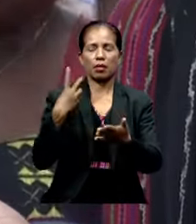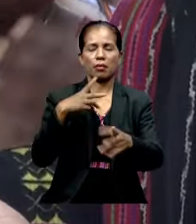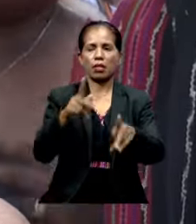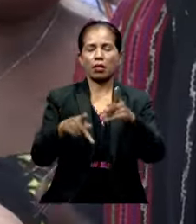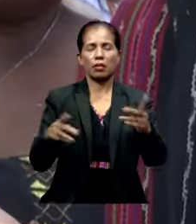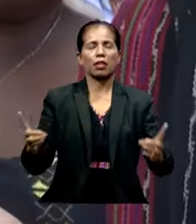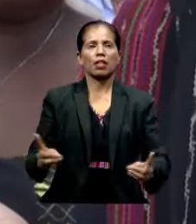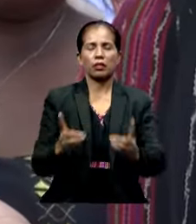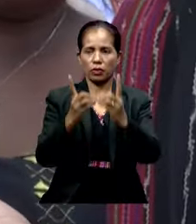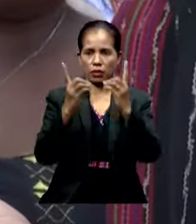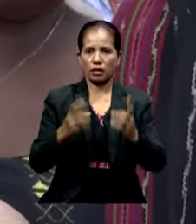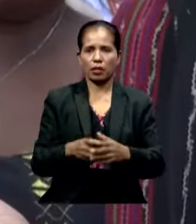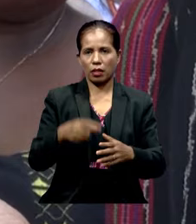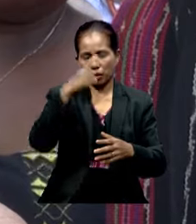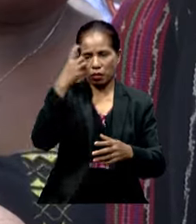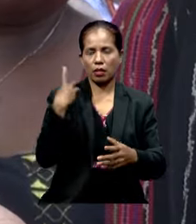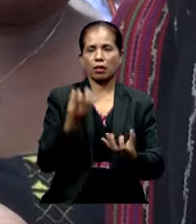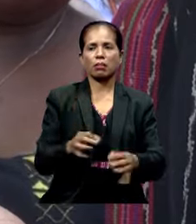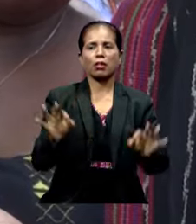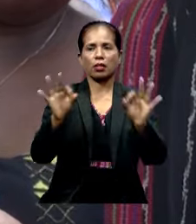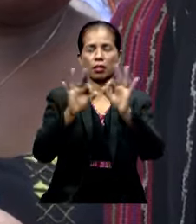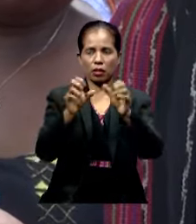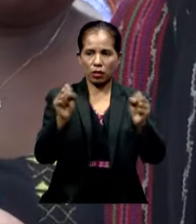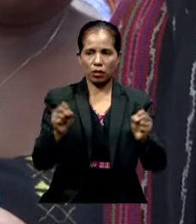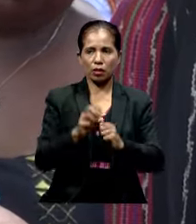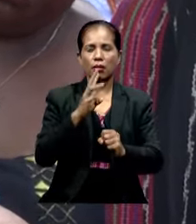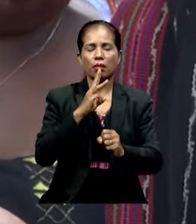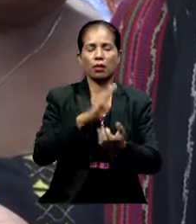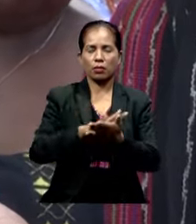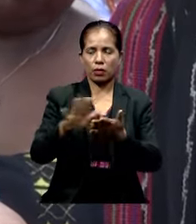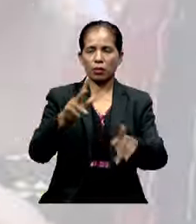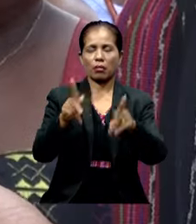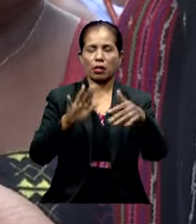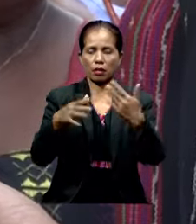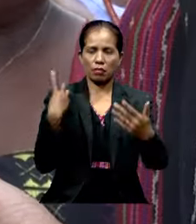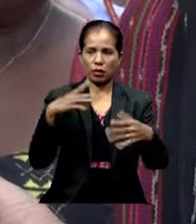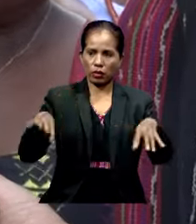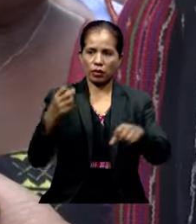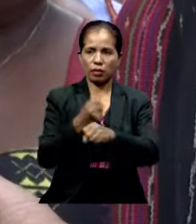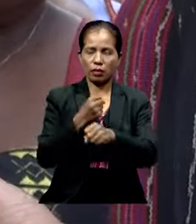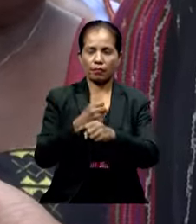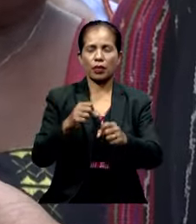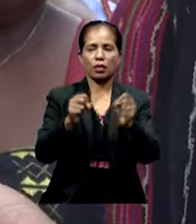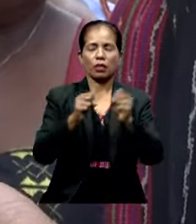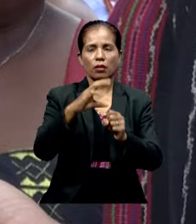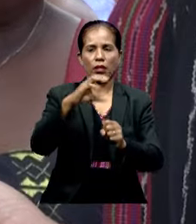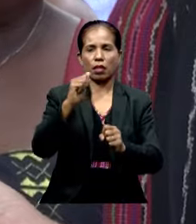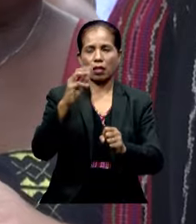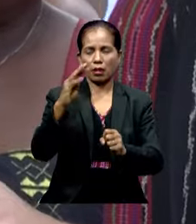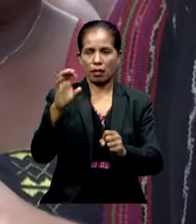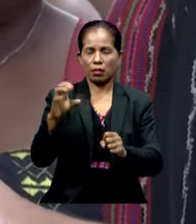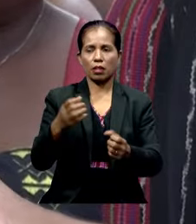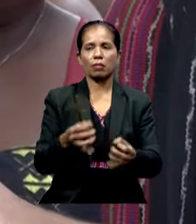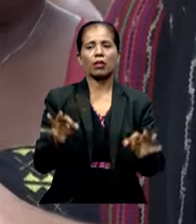enfrenta. Tama a minha prioridade primeiro e suku nema que be mos ba minha comunidade. Dene maka mi esforço. E suku kami e a prioridade rua mak importante